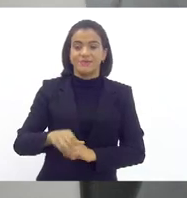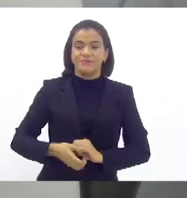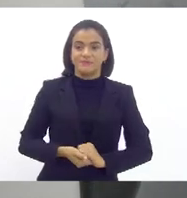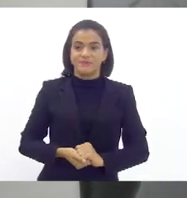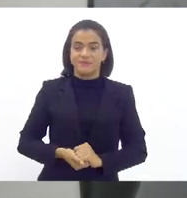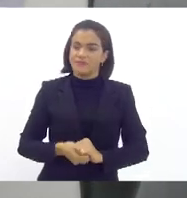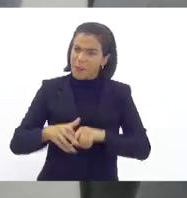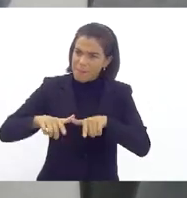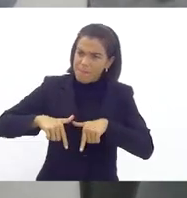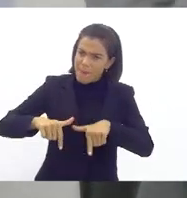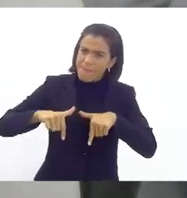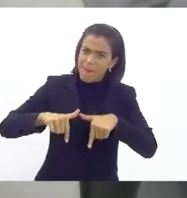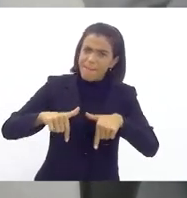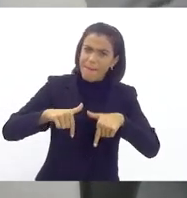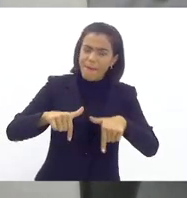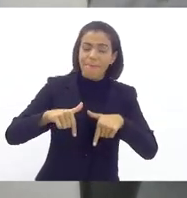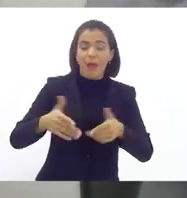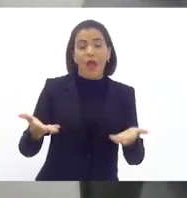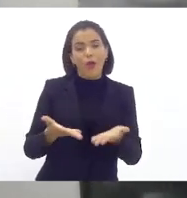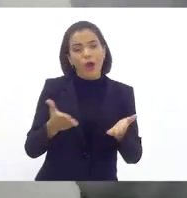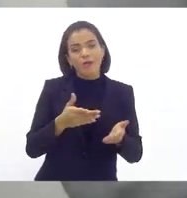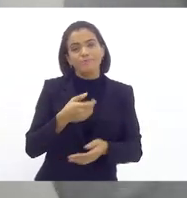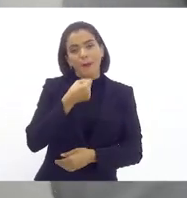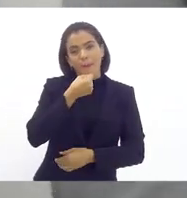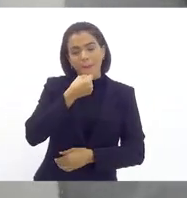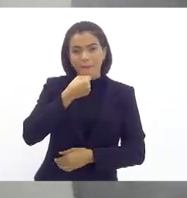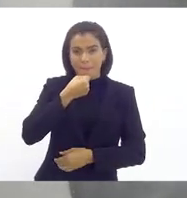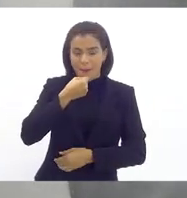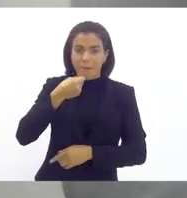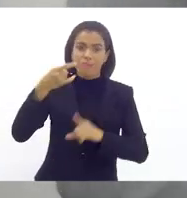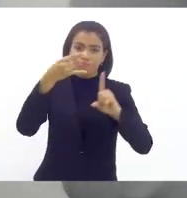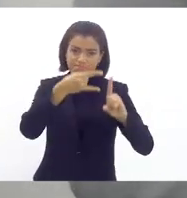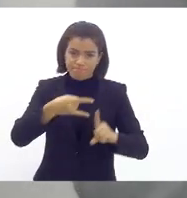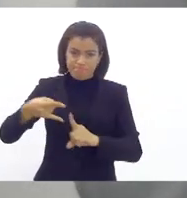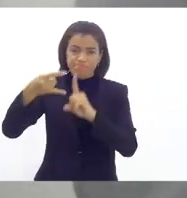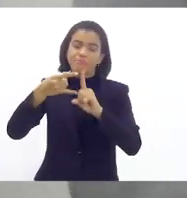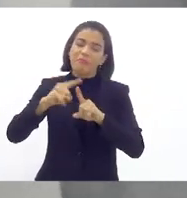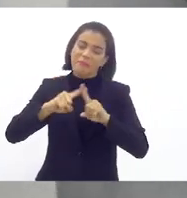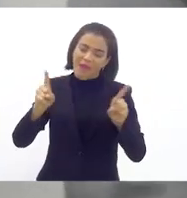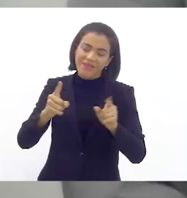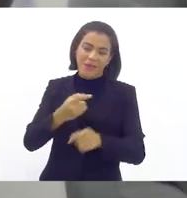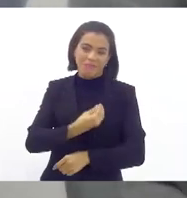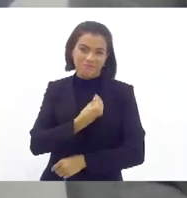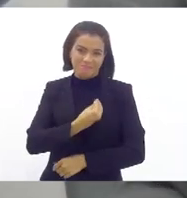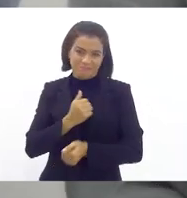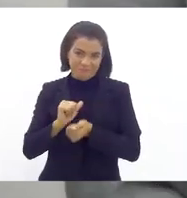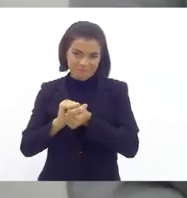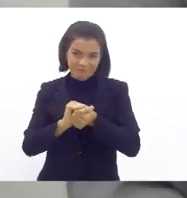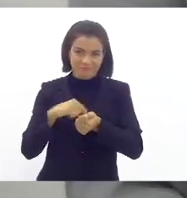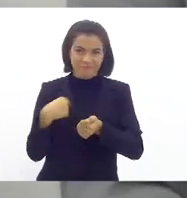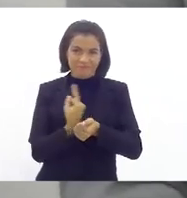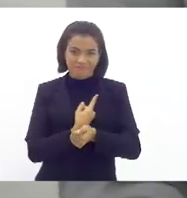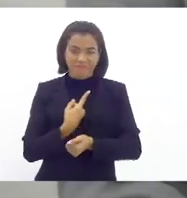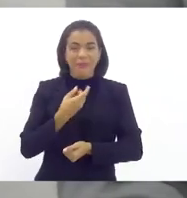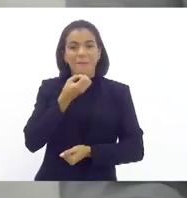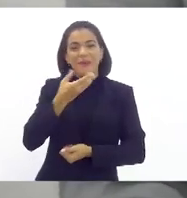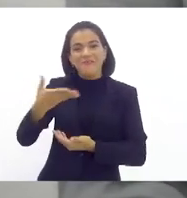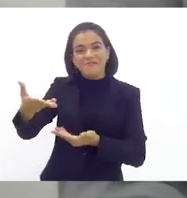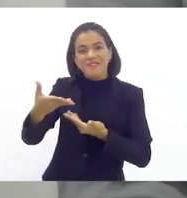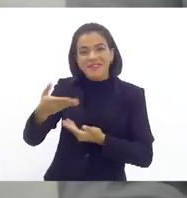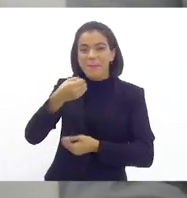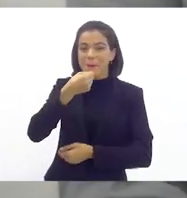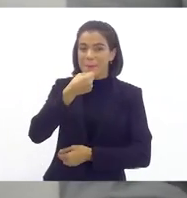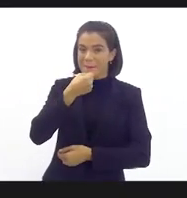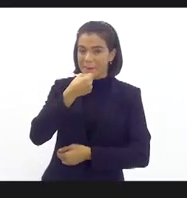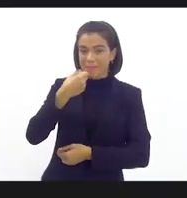efetiva e, portanto, passamos a palavra, está aqui online, mas está conosco, a Tânia Portela. Bem-vinda, a palavra é sua.